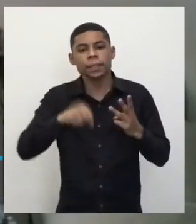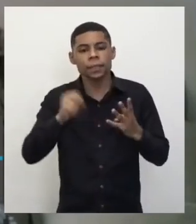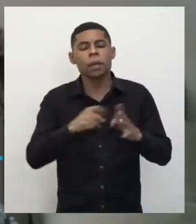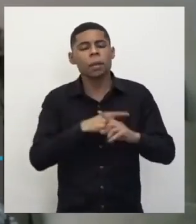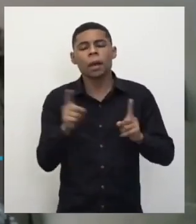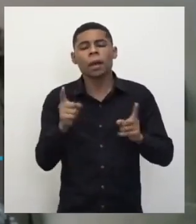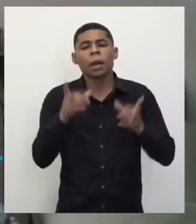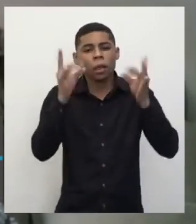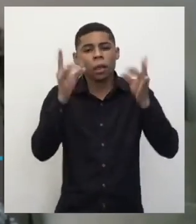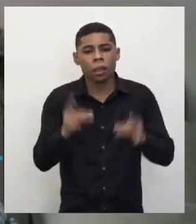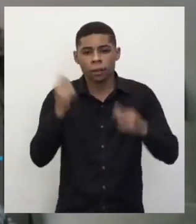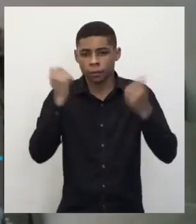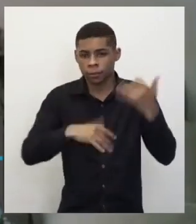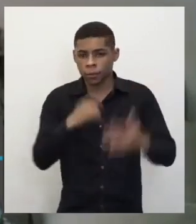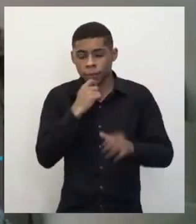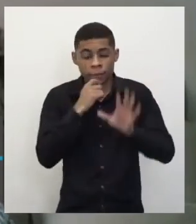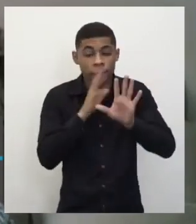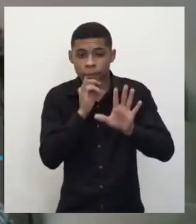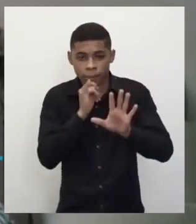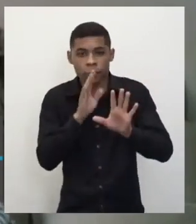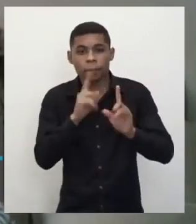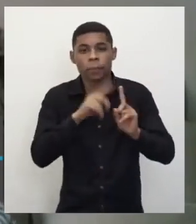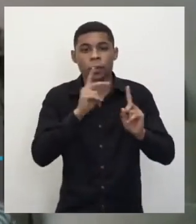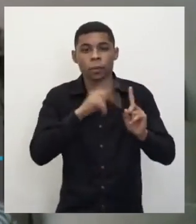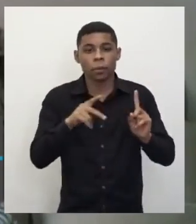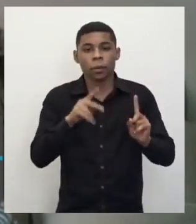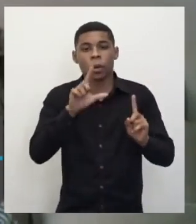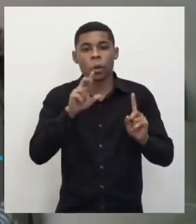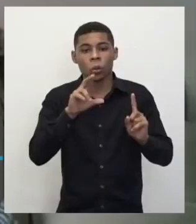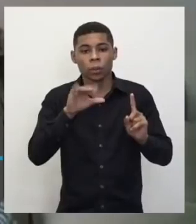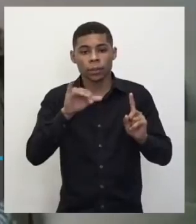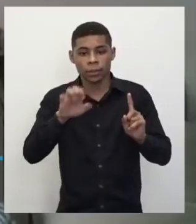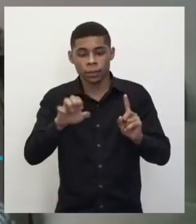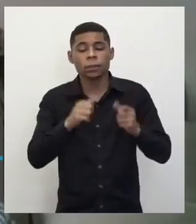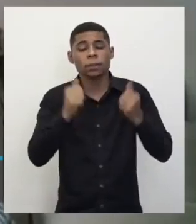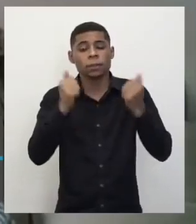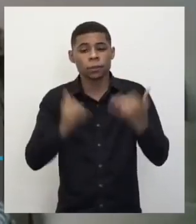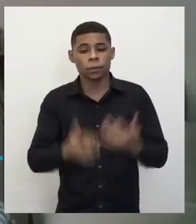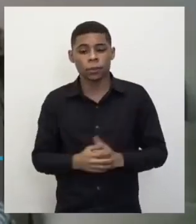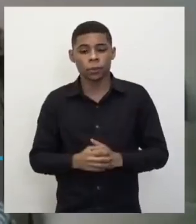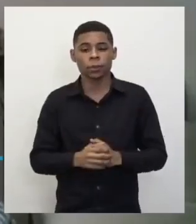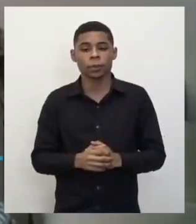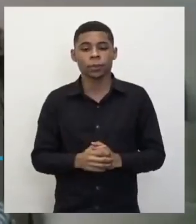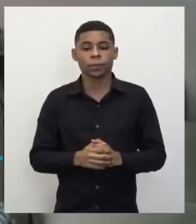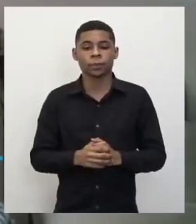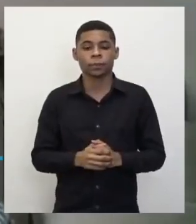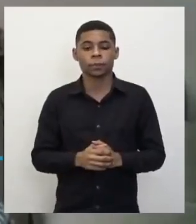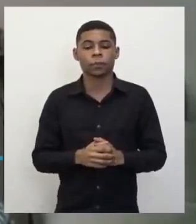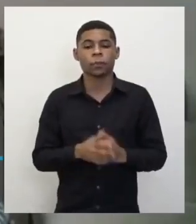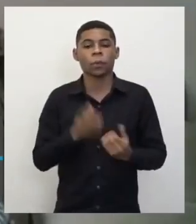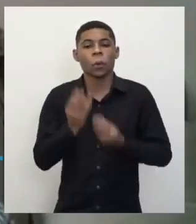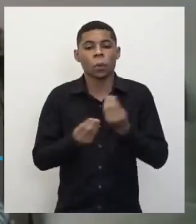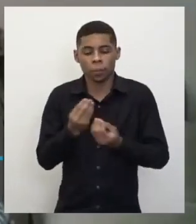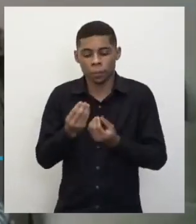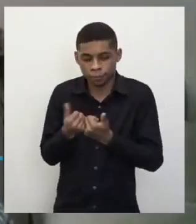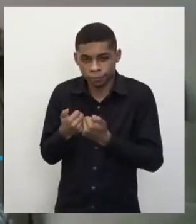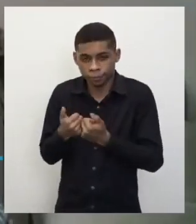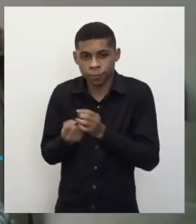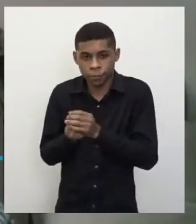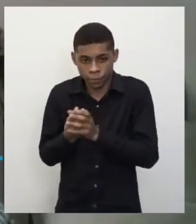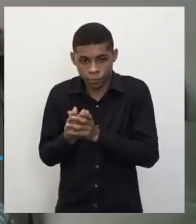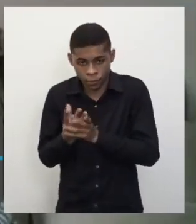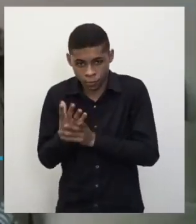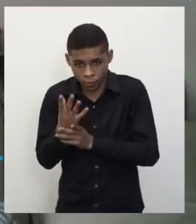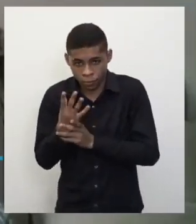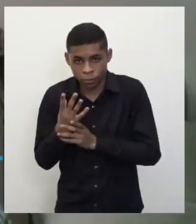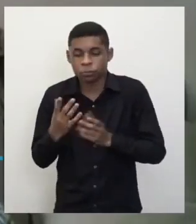colocaram... por exemplo, a Produce colocou como os games... como os